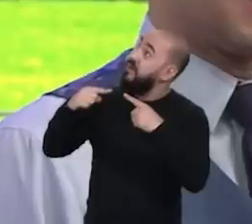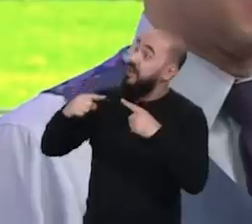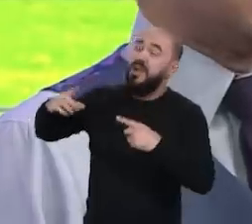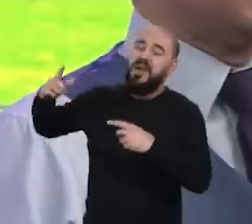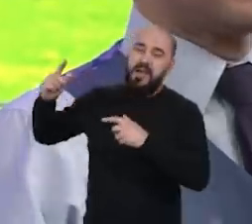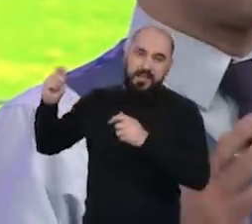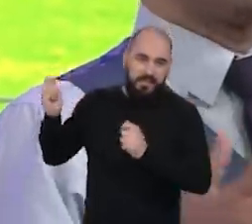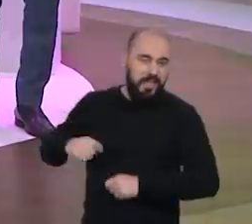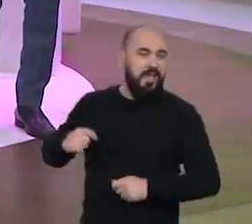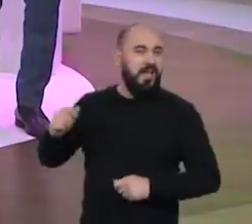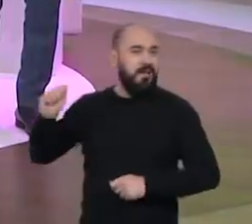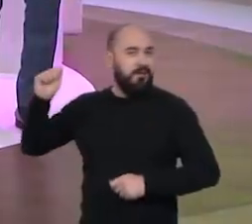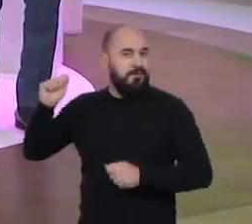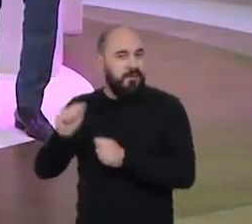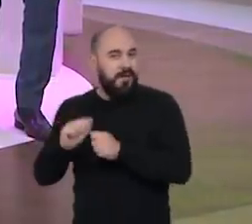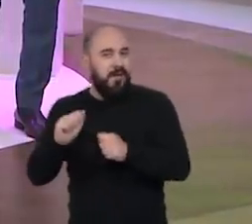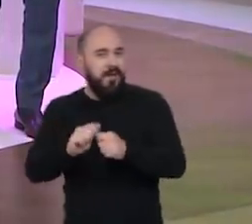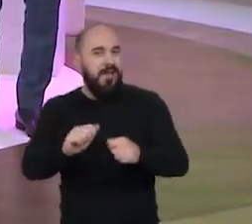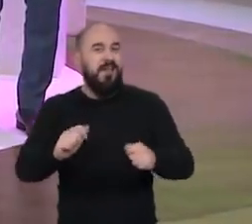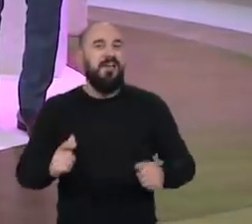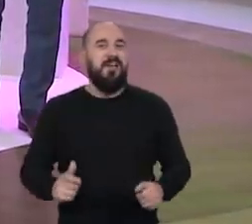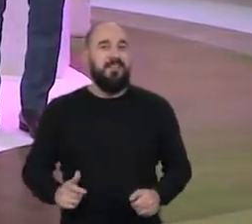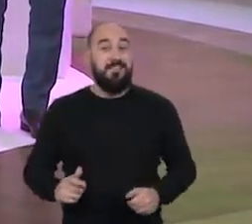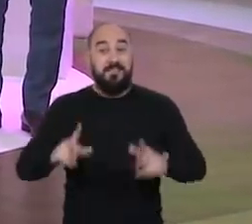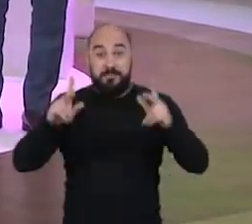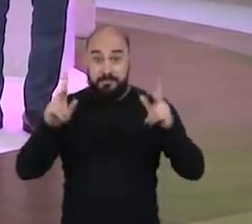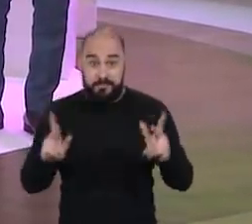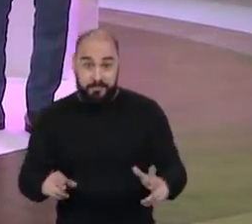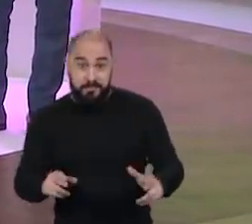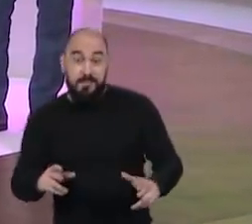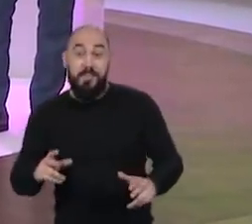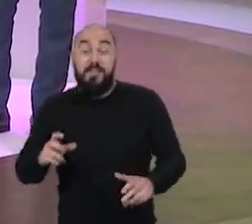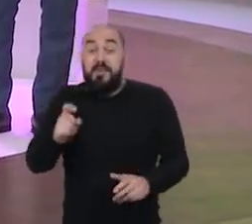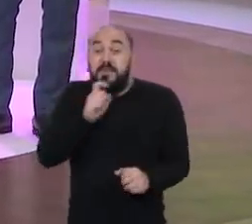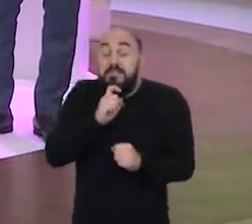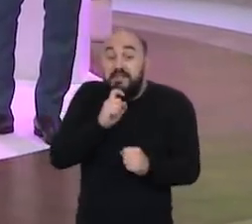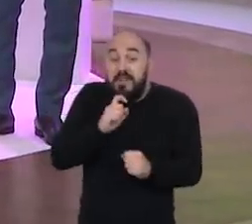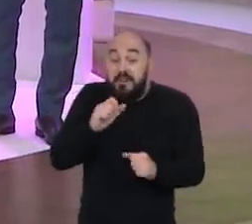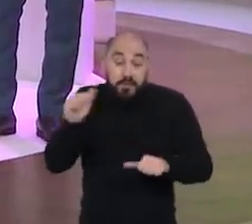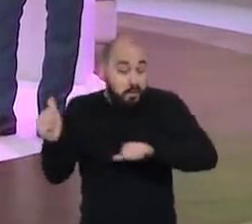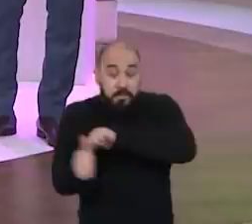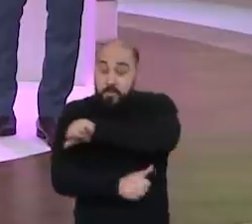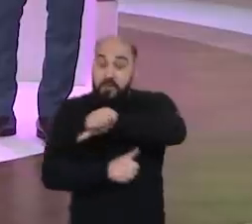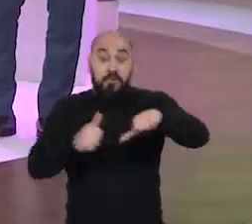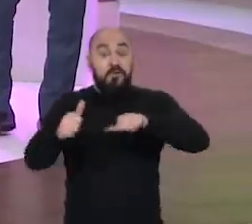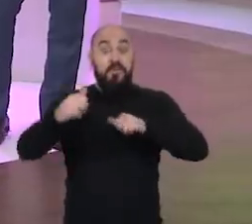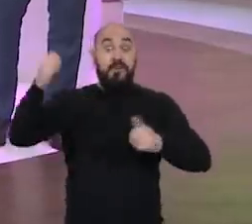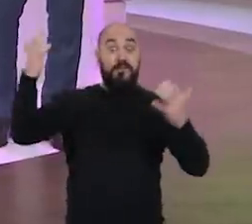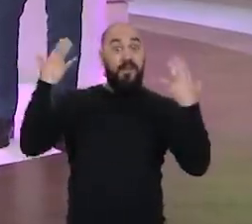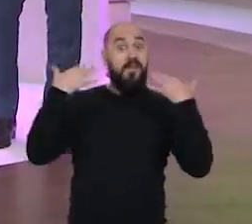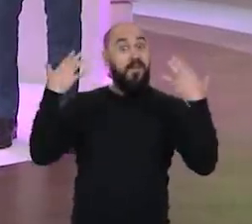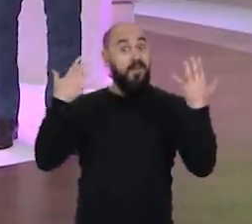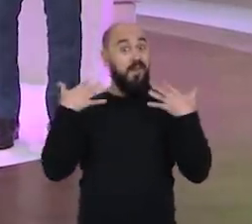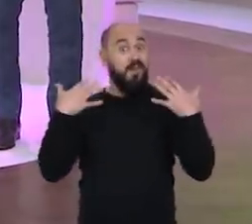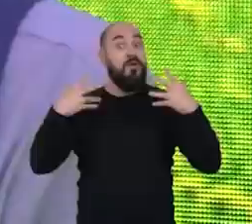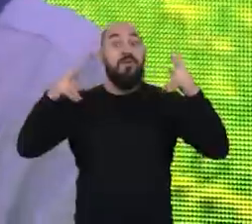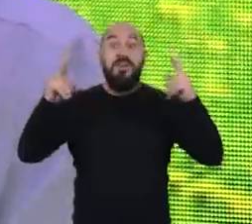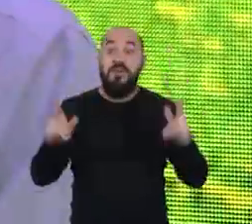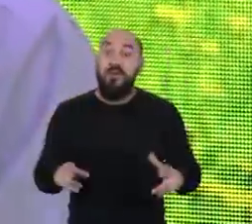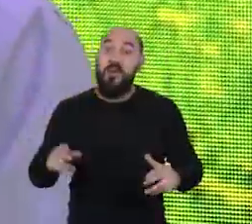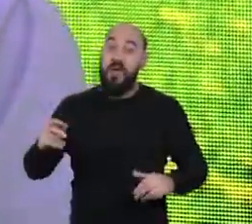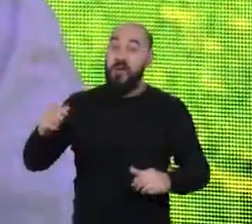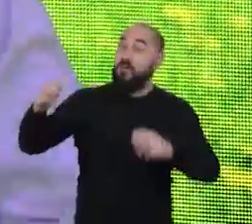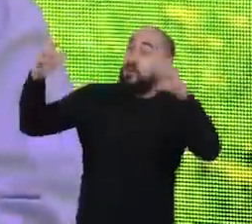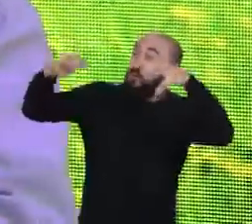querer. Como a primavera vem depois do inverno, certo como o sol que surge após